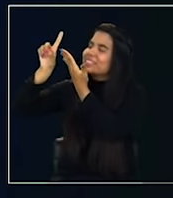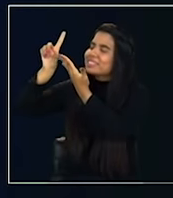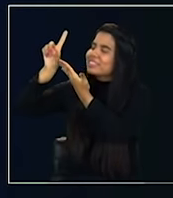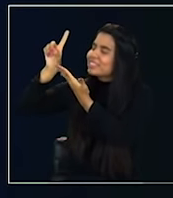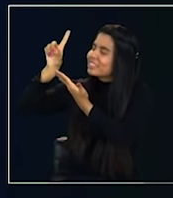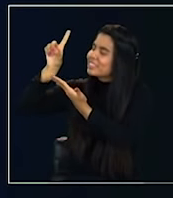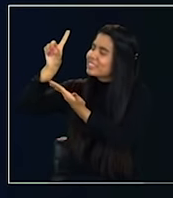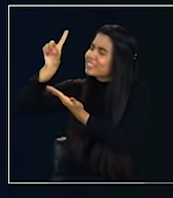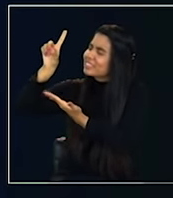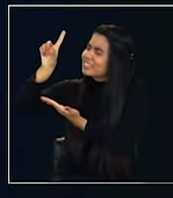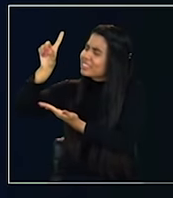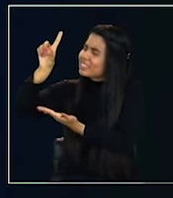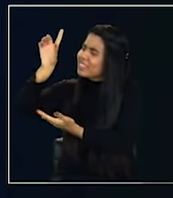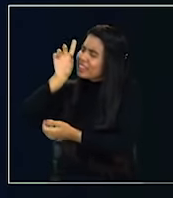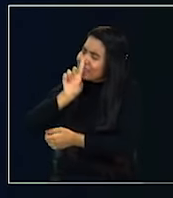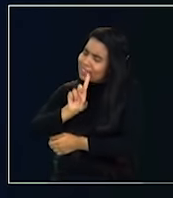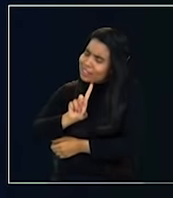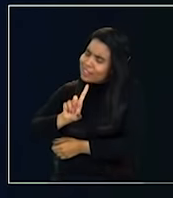Pai,